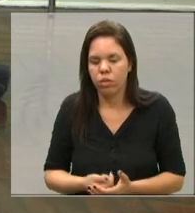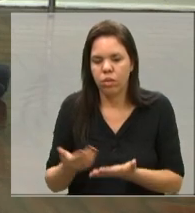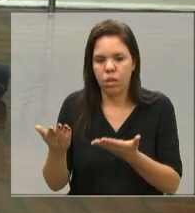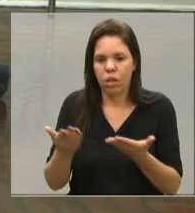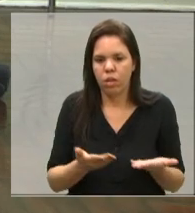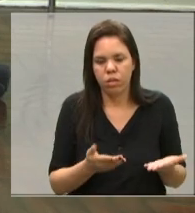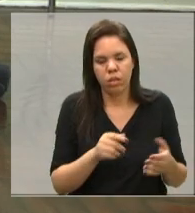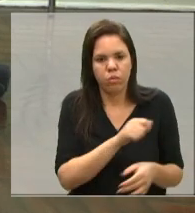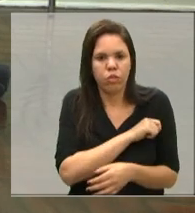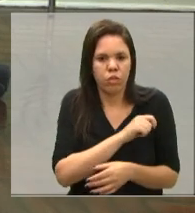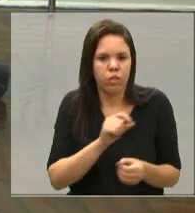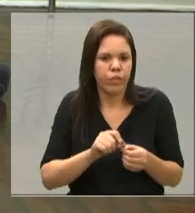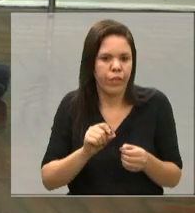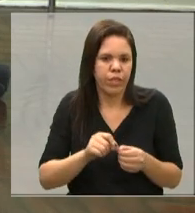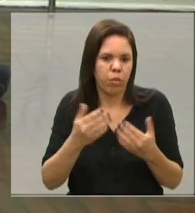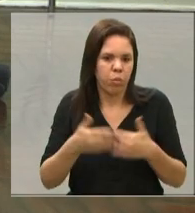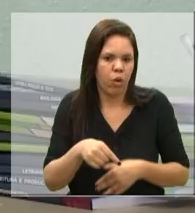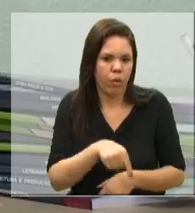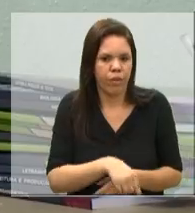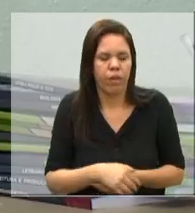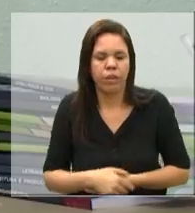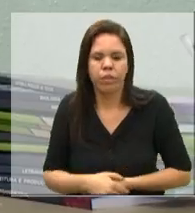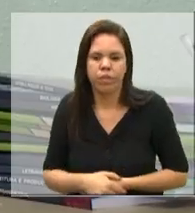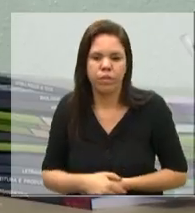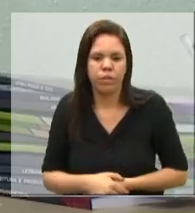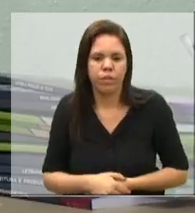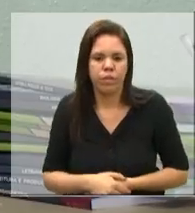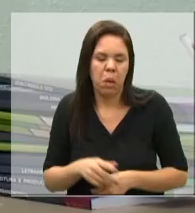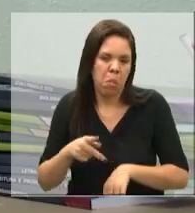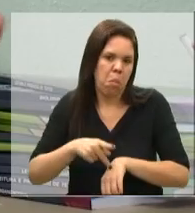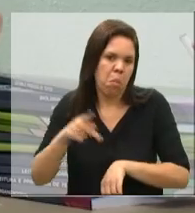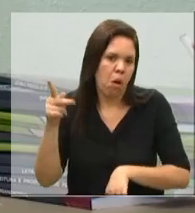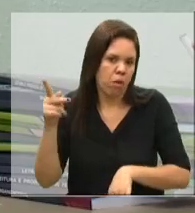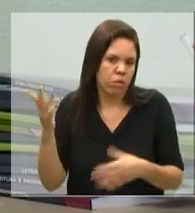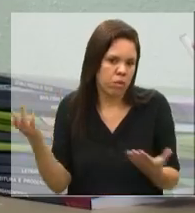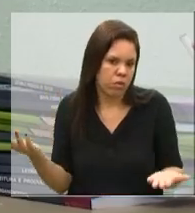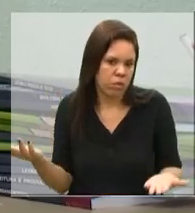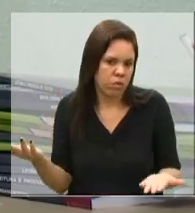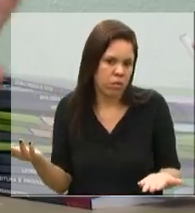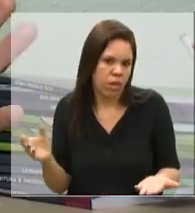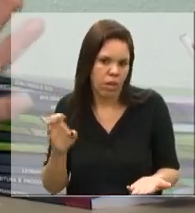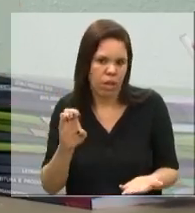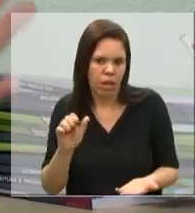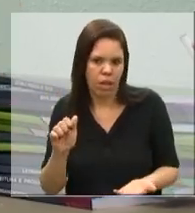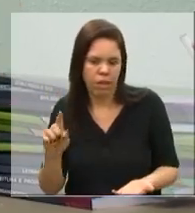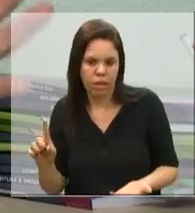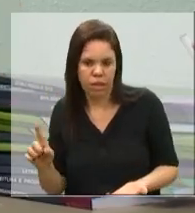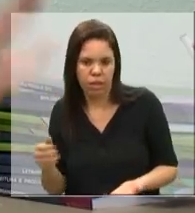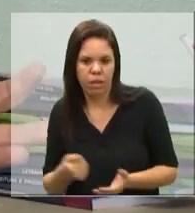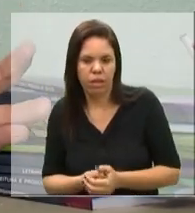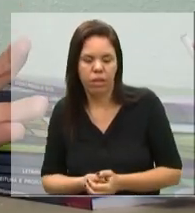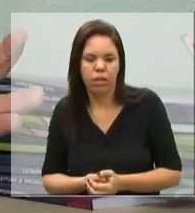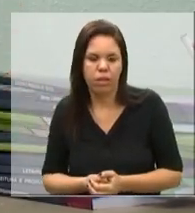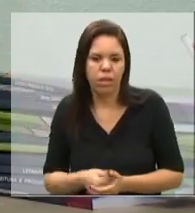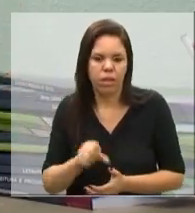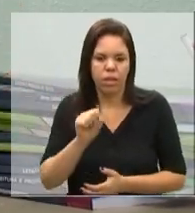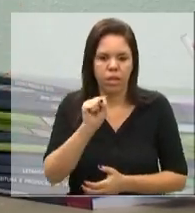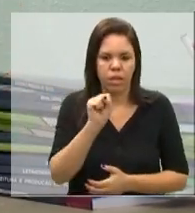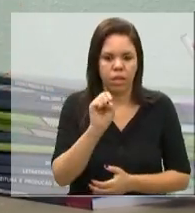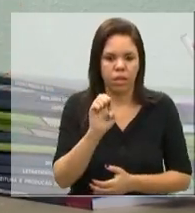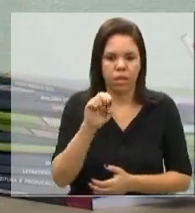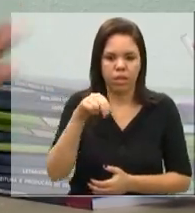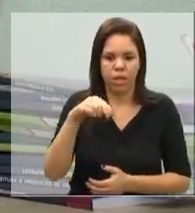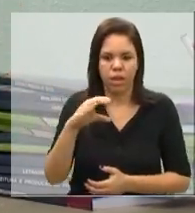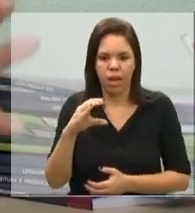recebe os alunos que vêm fazer uma prova, por exemplo, da pós-graduação EAD, né, que no Senac nós somos um polo